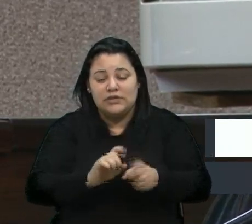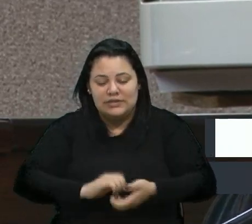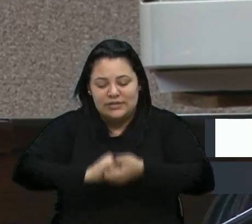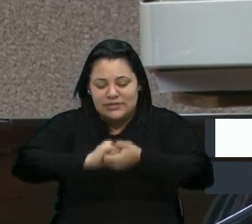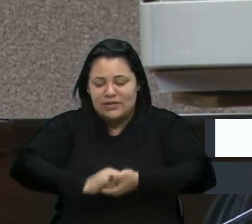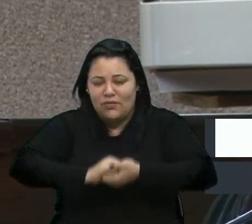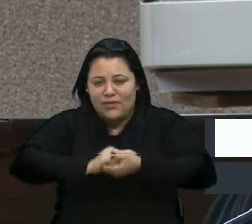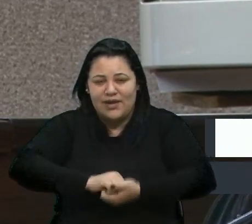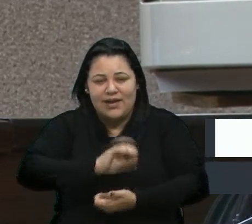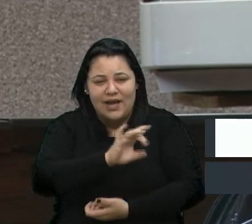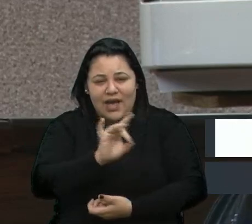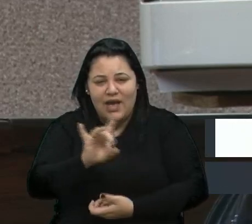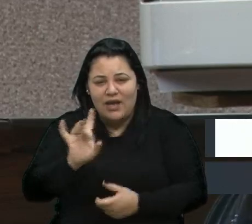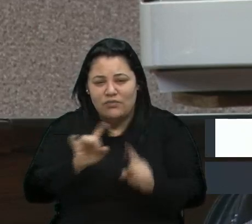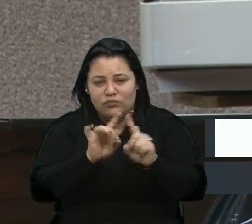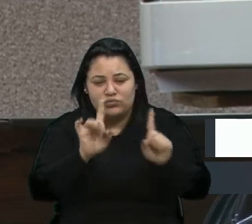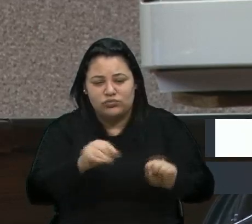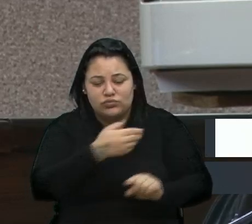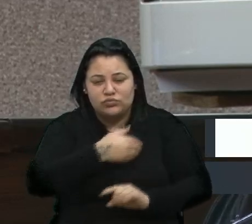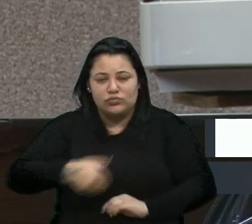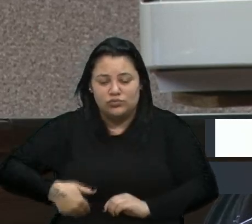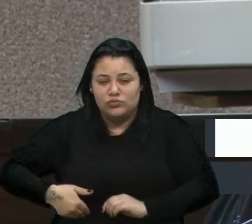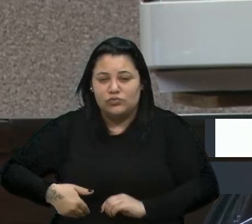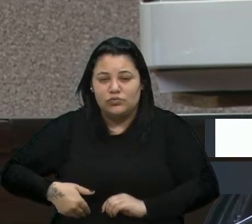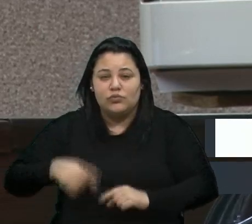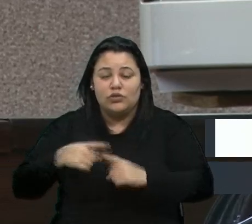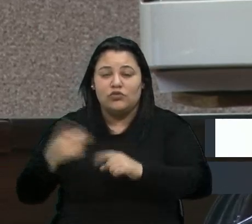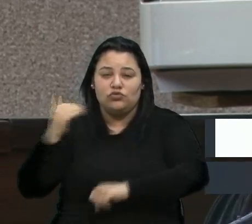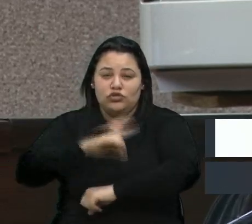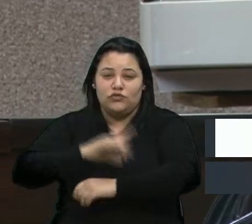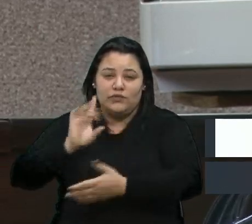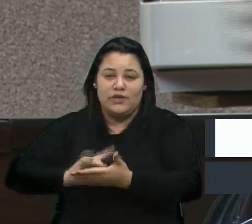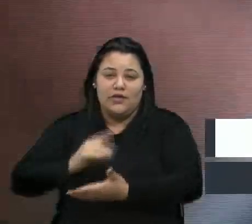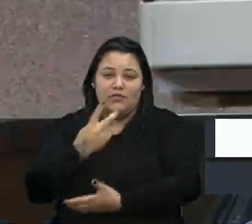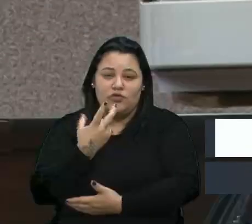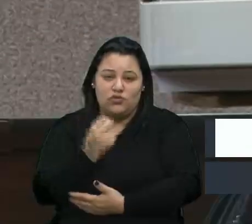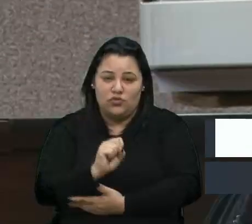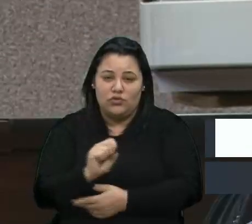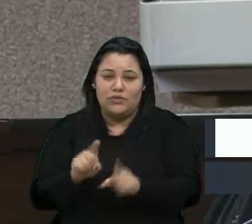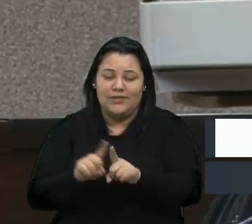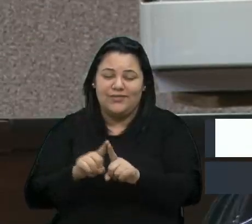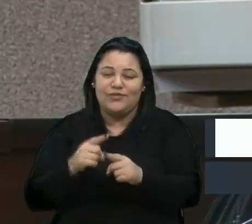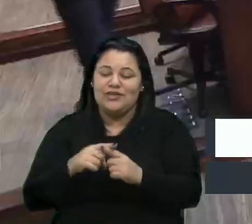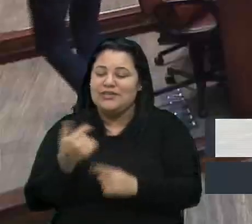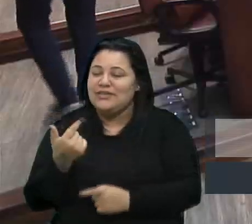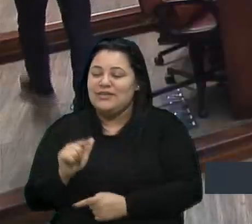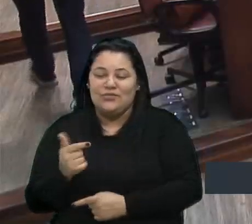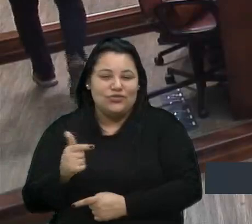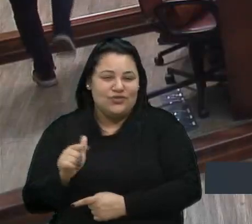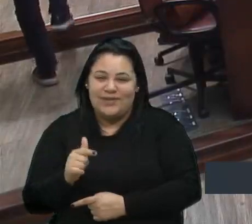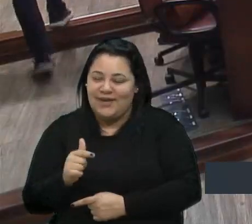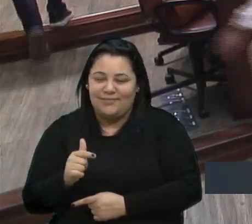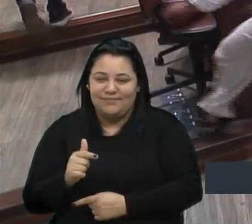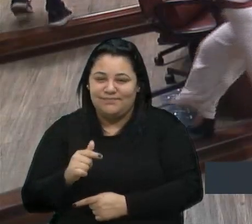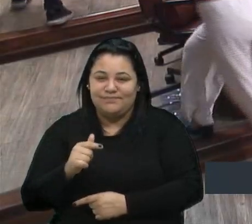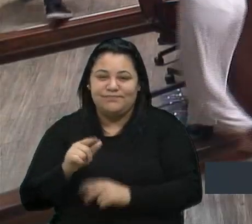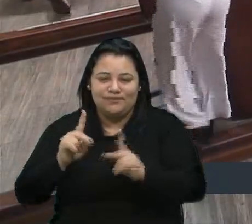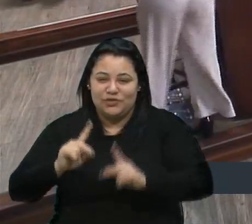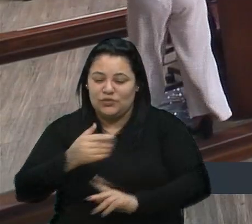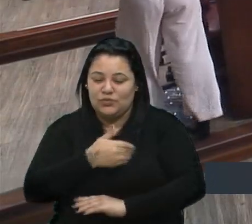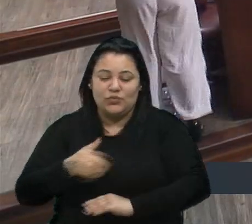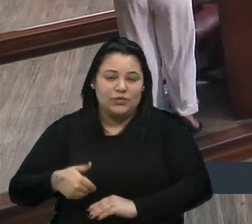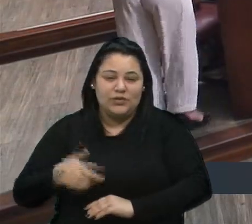servidores municipais pelo Dia do Servidor, que será dia 28. Sem o servidor, a gente não tem um serviço